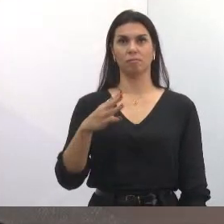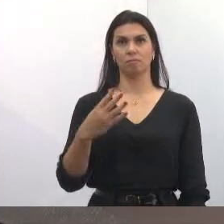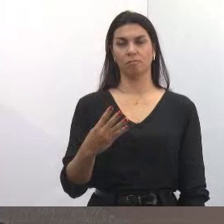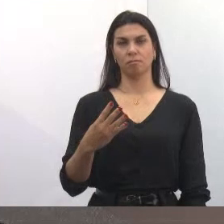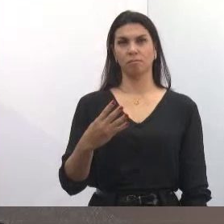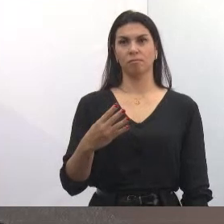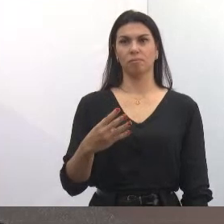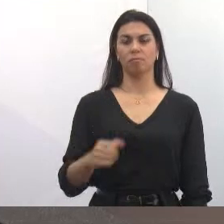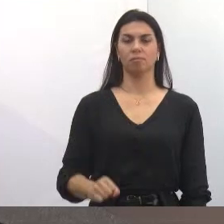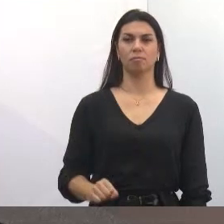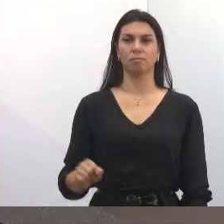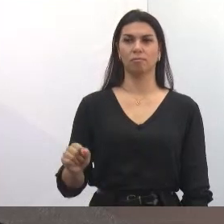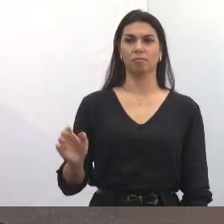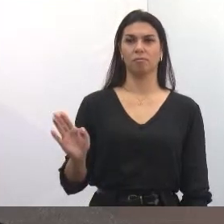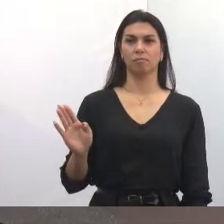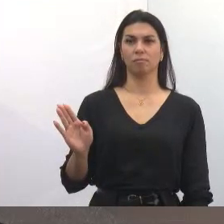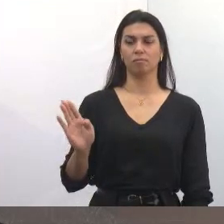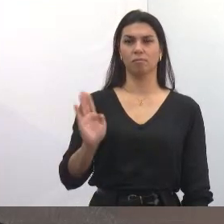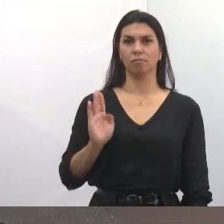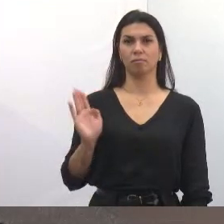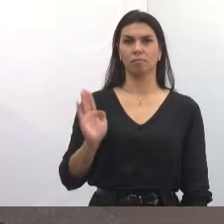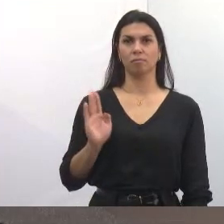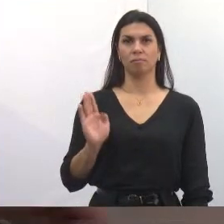R$ 5.631.974,34, pensionista